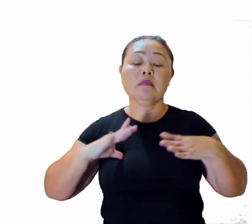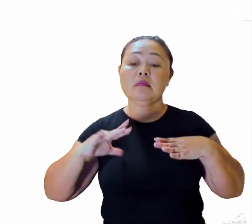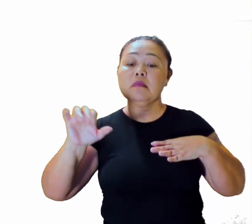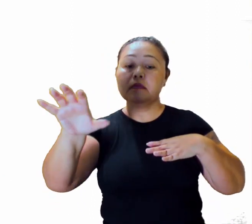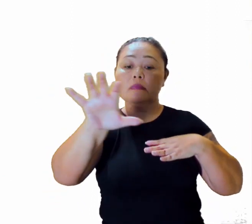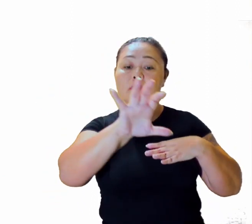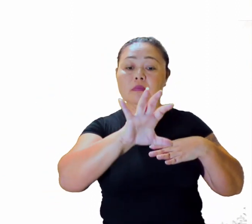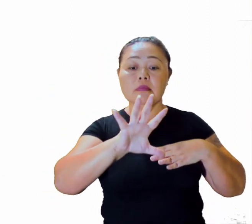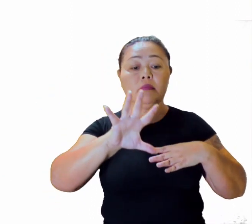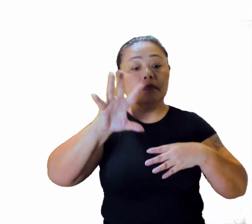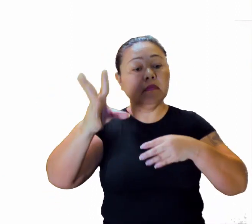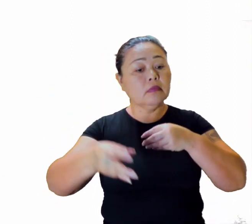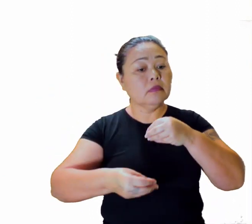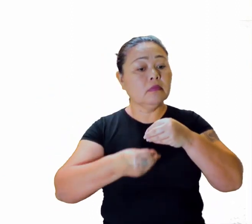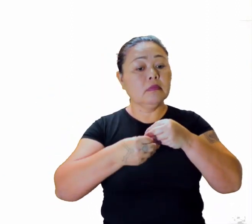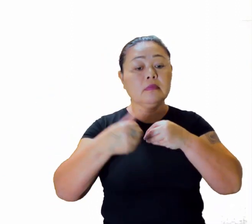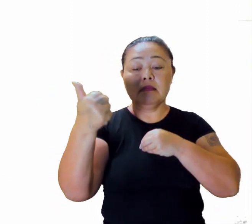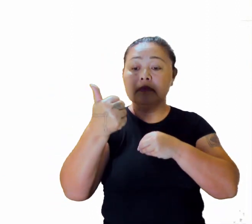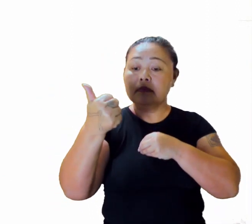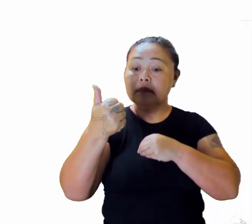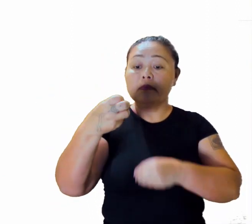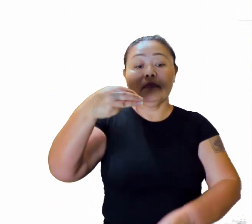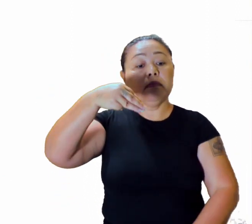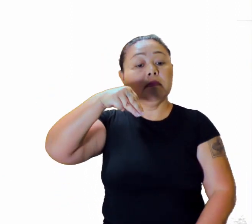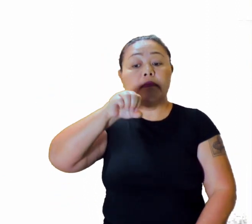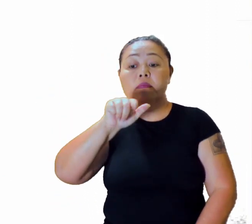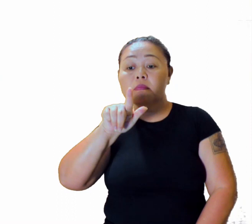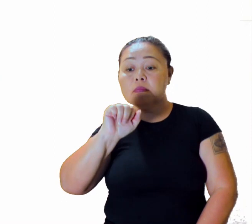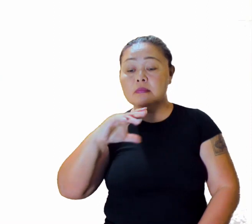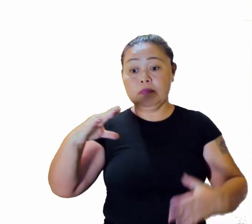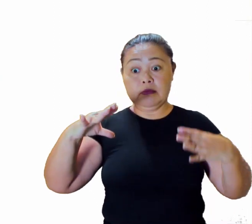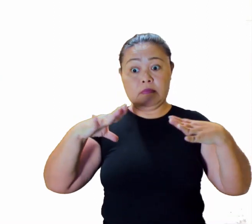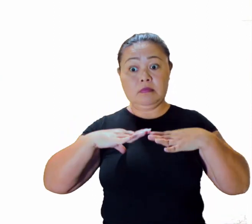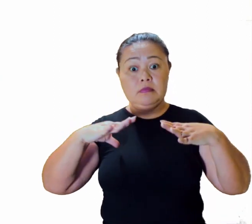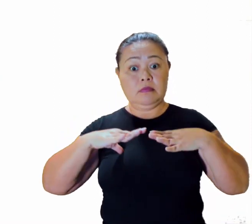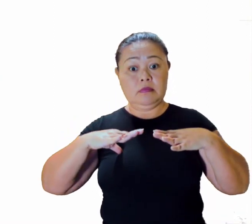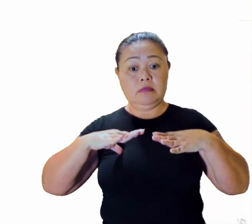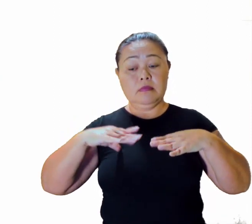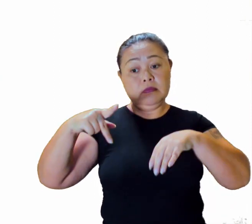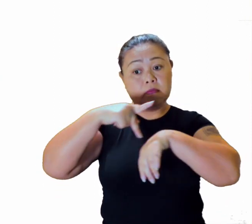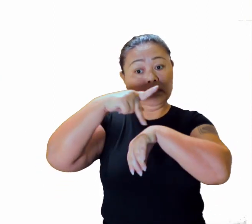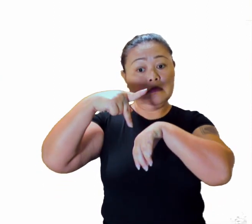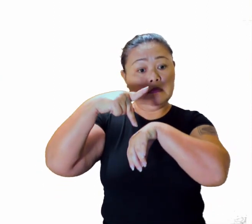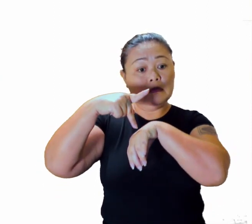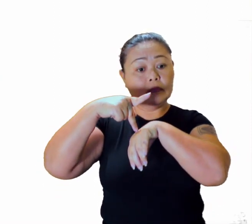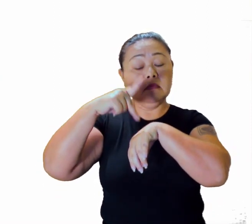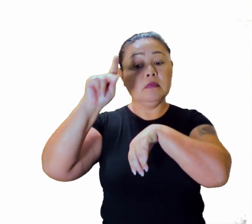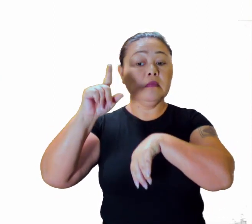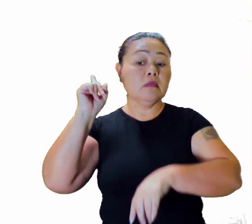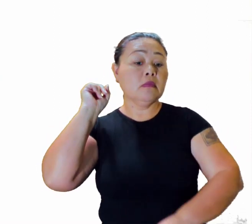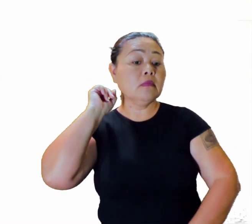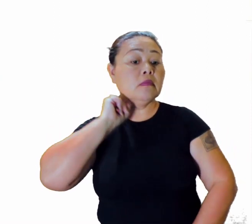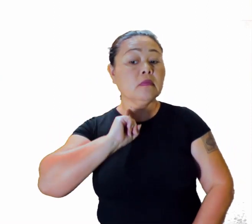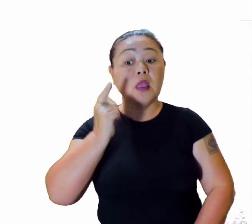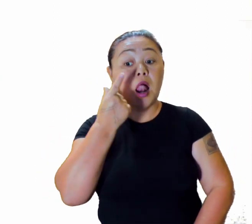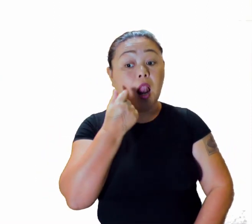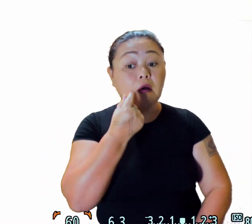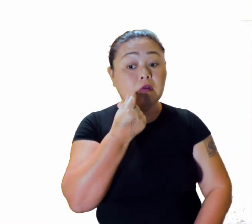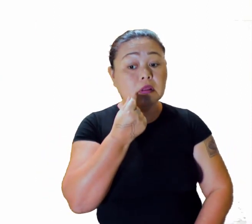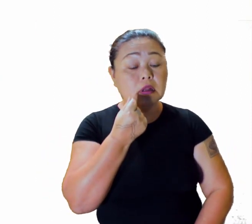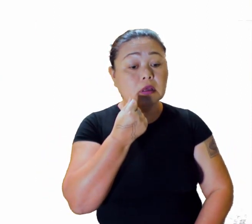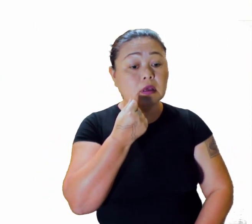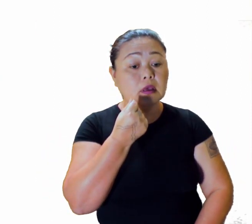Metrópoles regionais que constituem a primeira megalópole do país, como